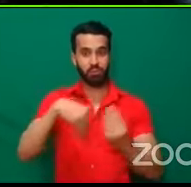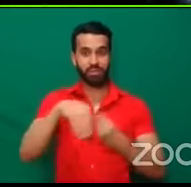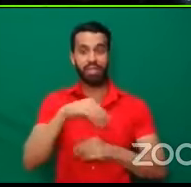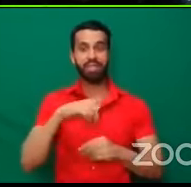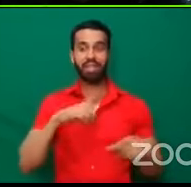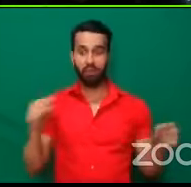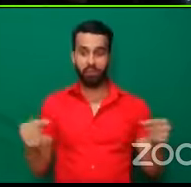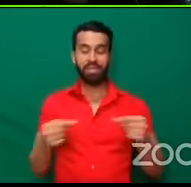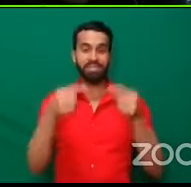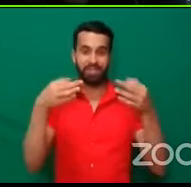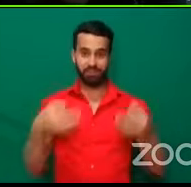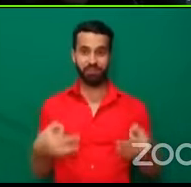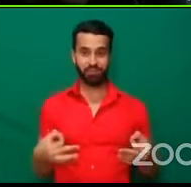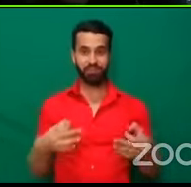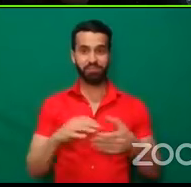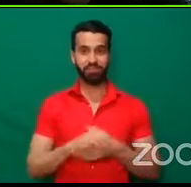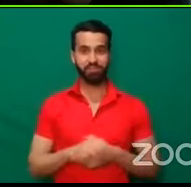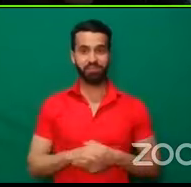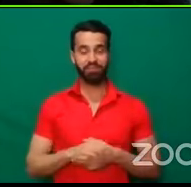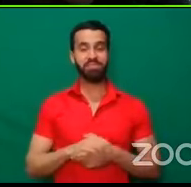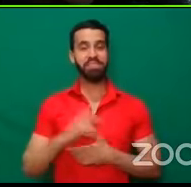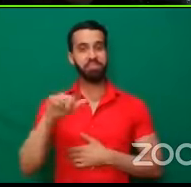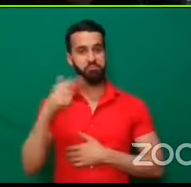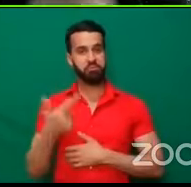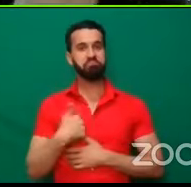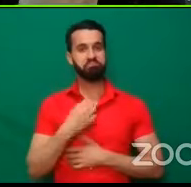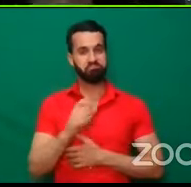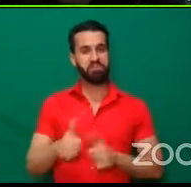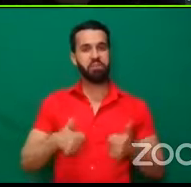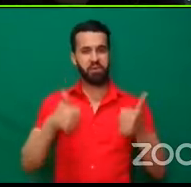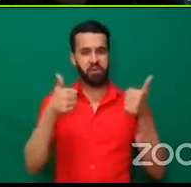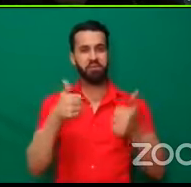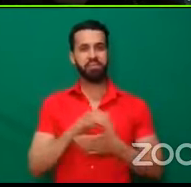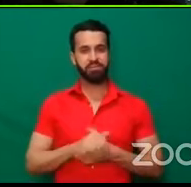esculpir, digamos, ele um pouco melhor, né?